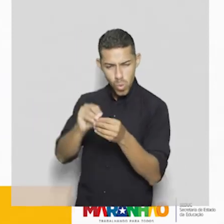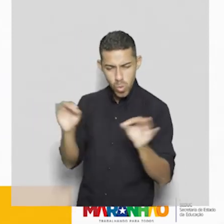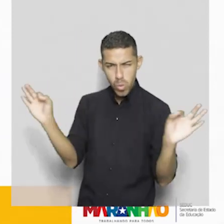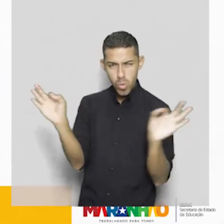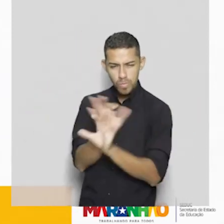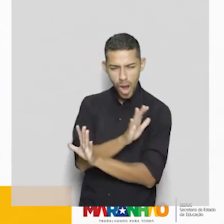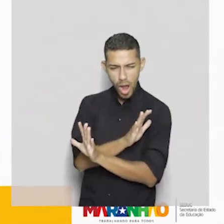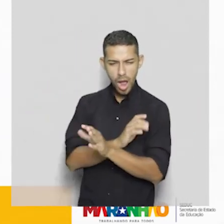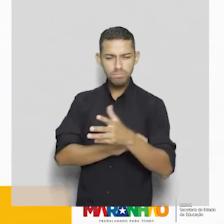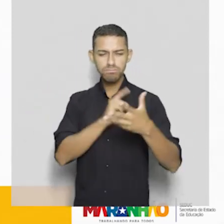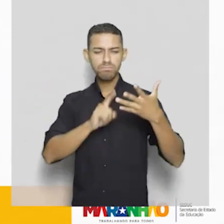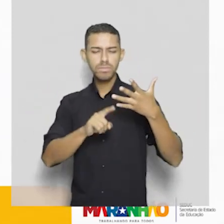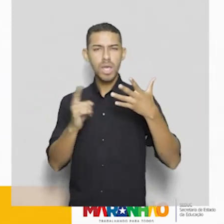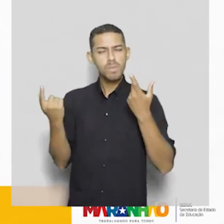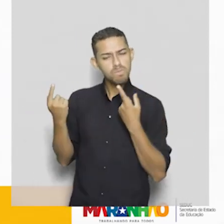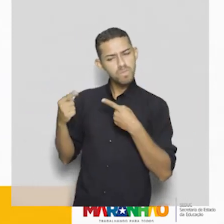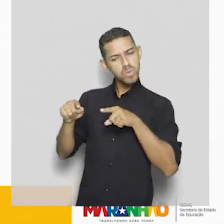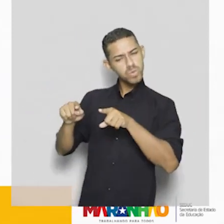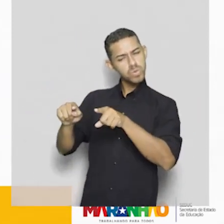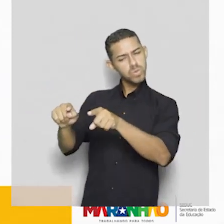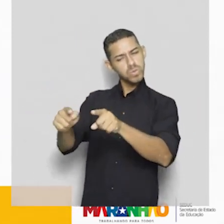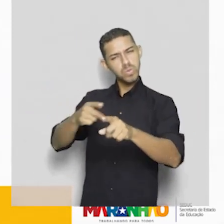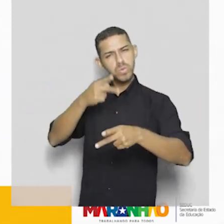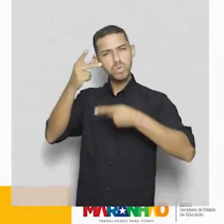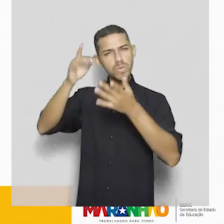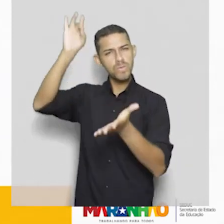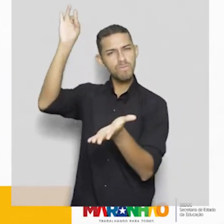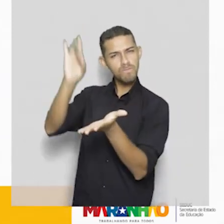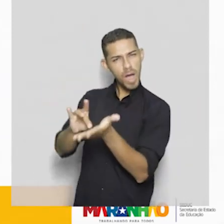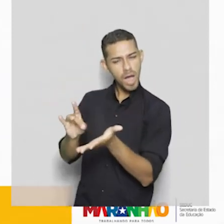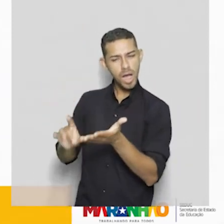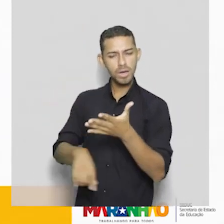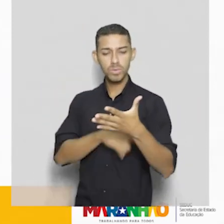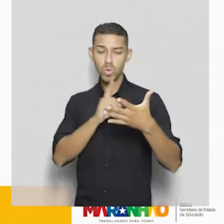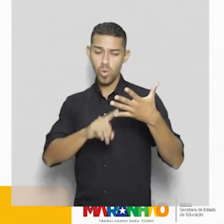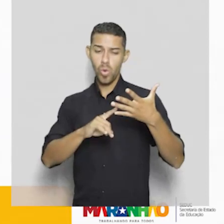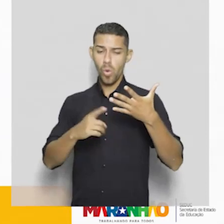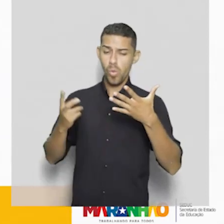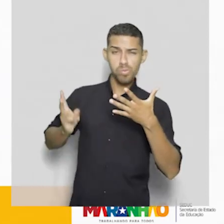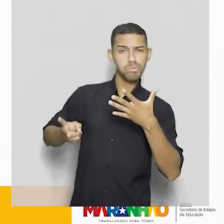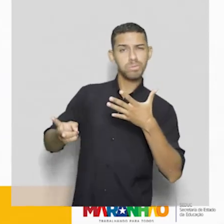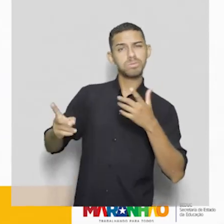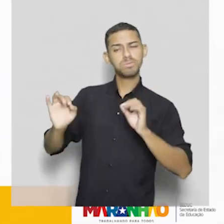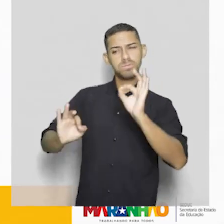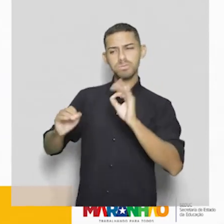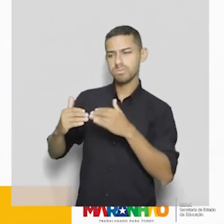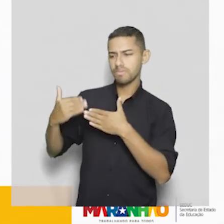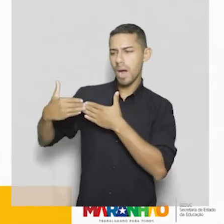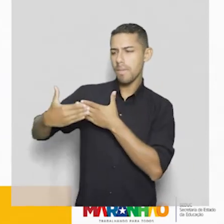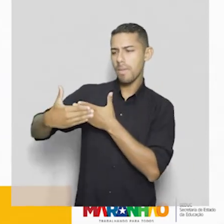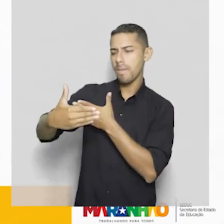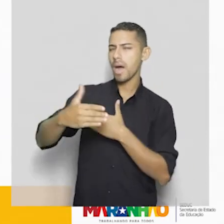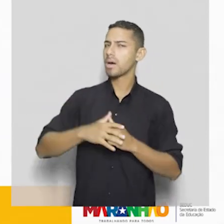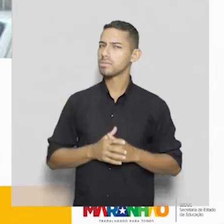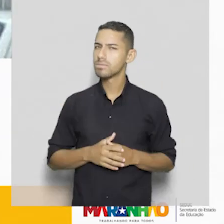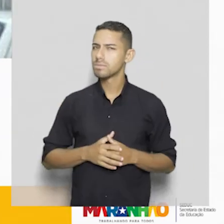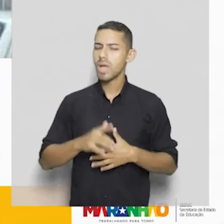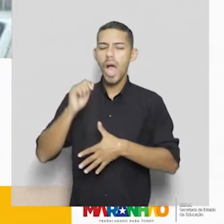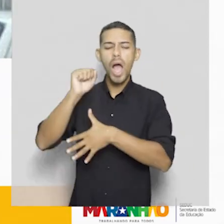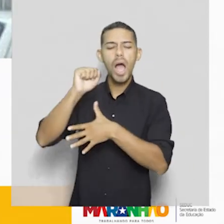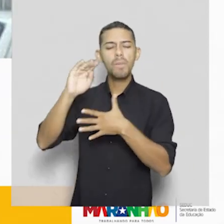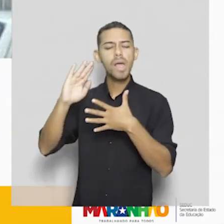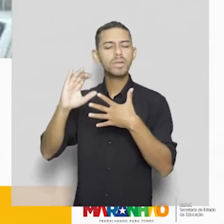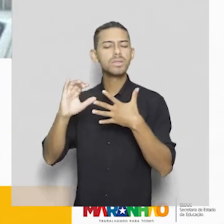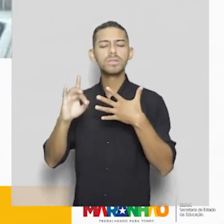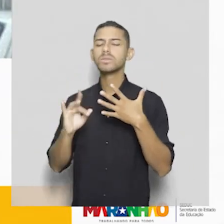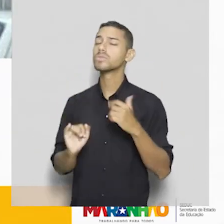ideia, simultaneidade de fatos ou continuidade de processo. Bem,